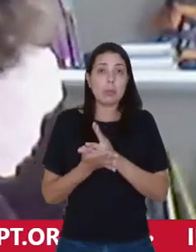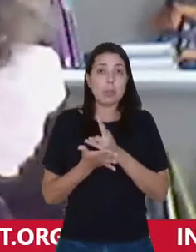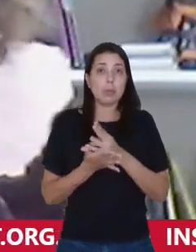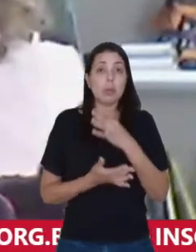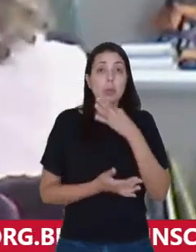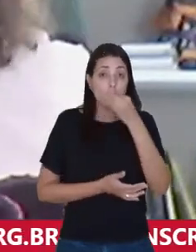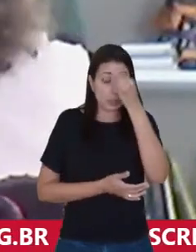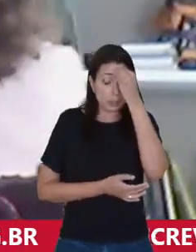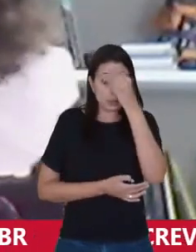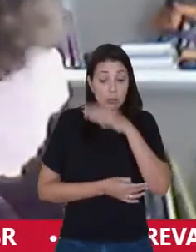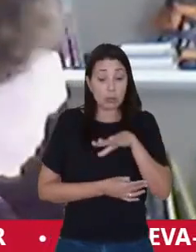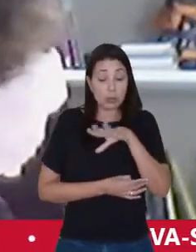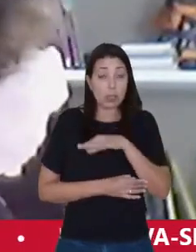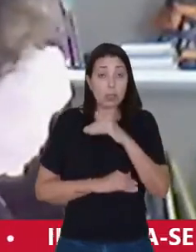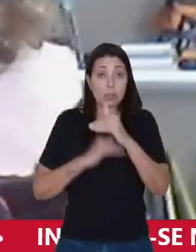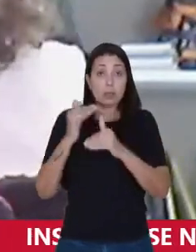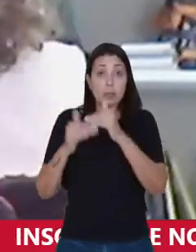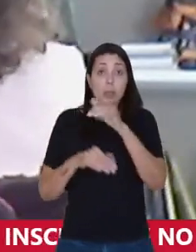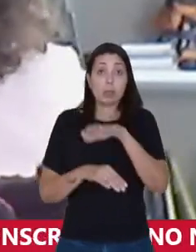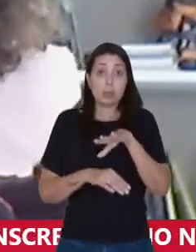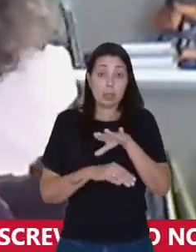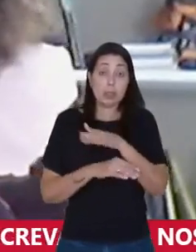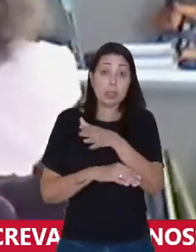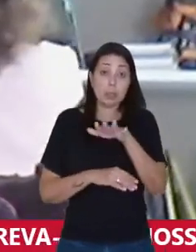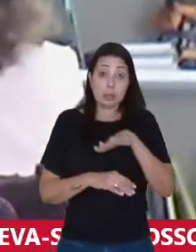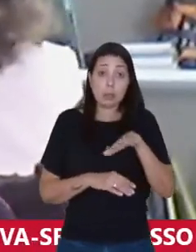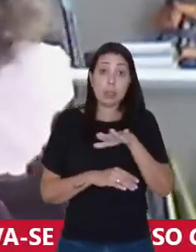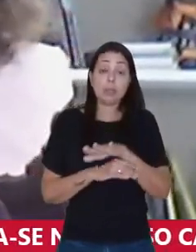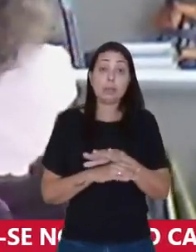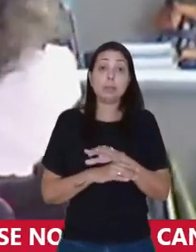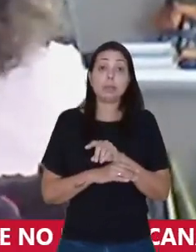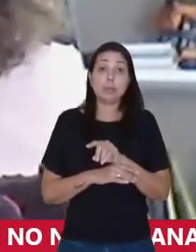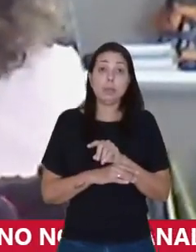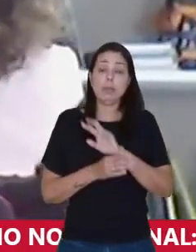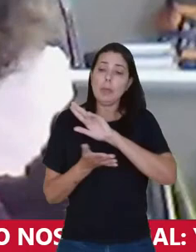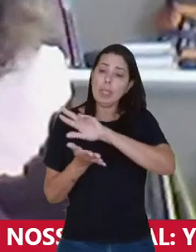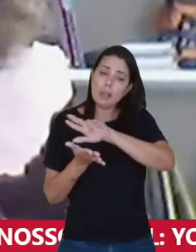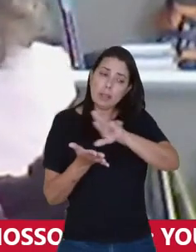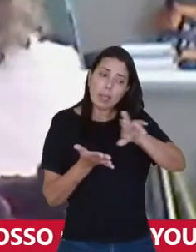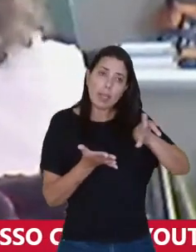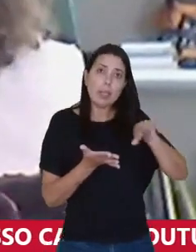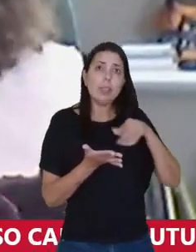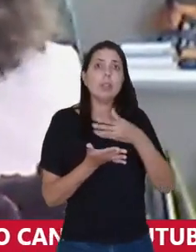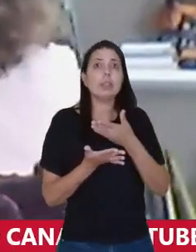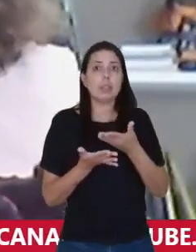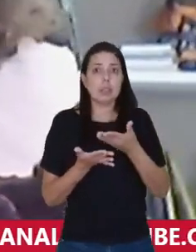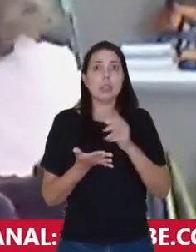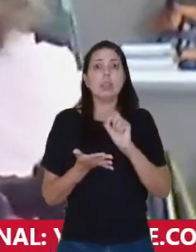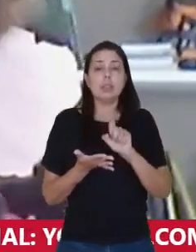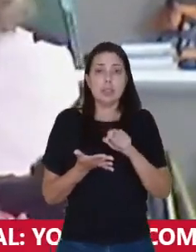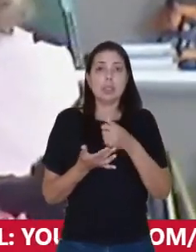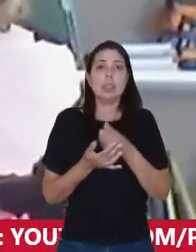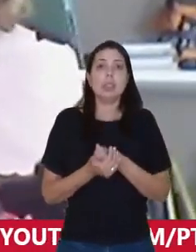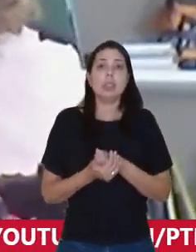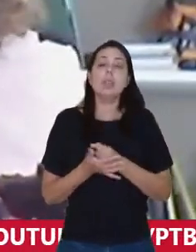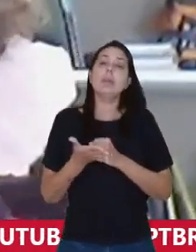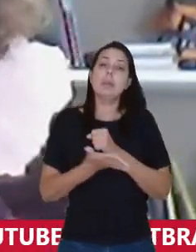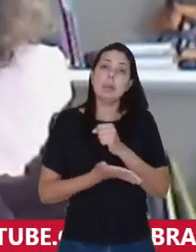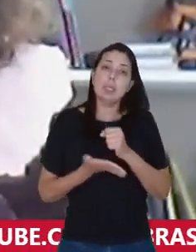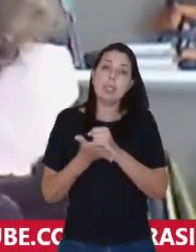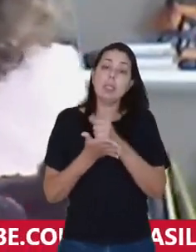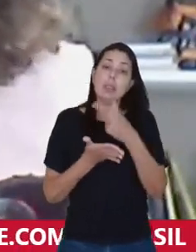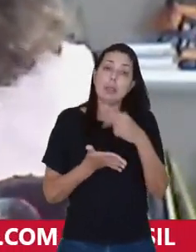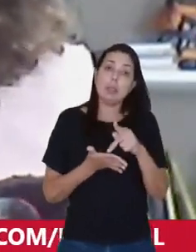conhecer ambiente, como conhecer os ambientes. E esses ambientes são plurais, são diversos, eles são baseados nos